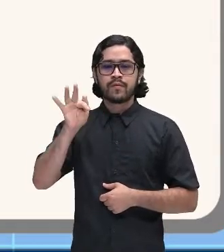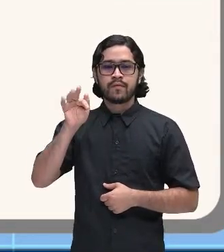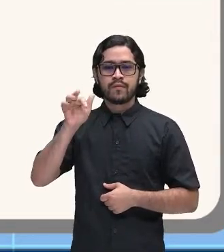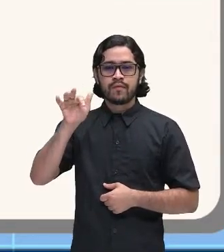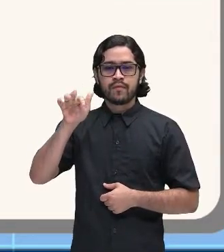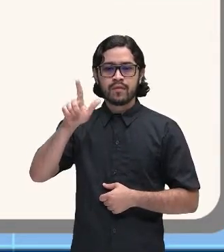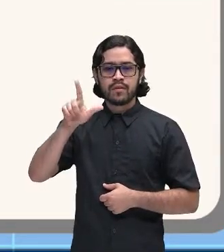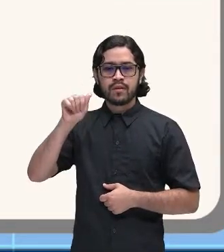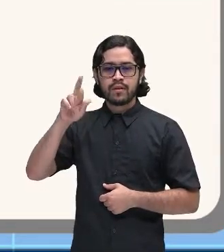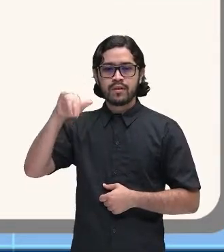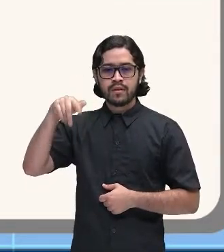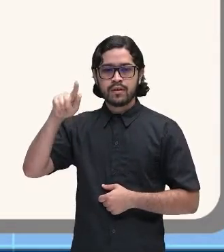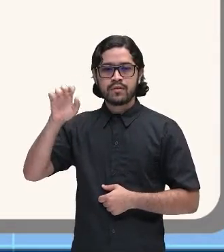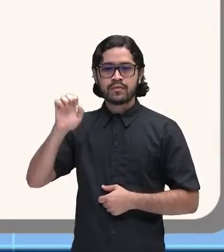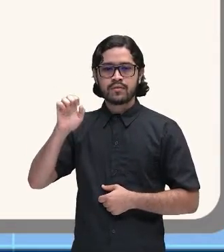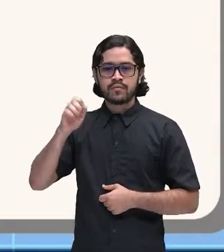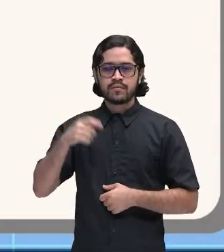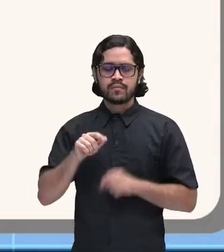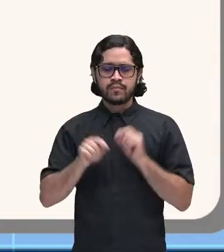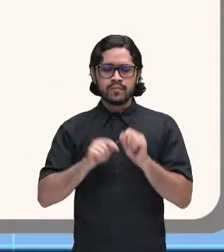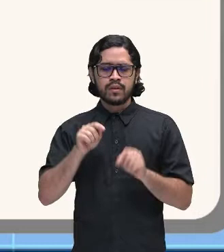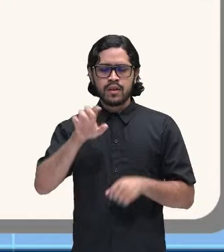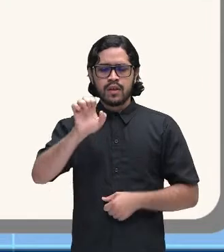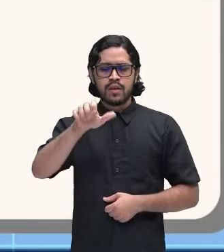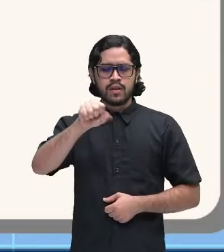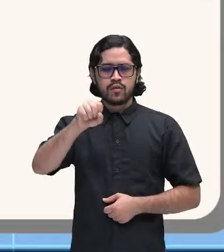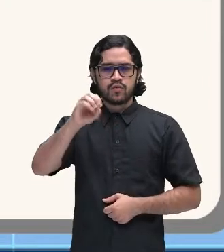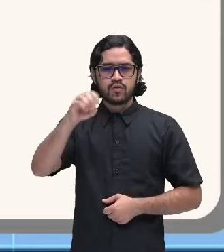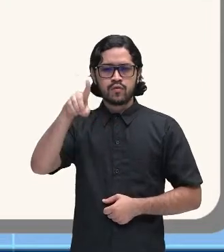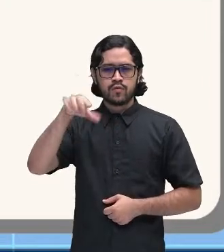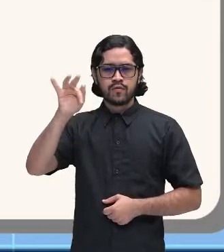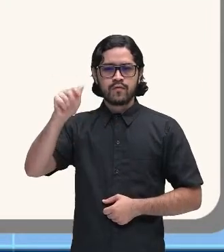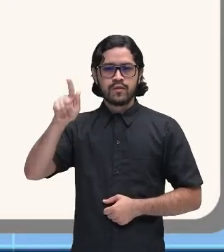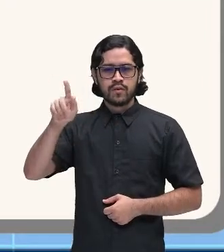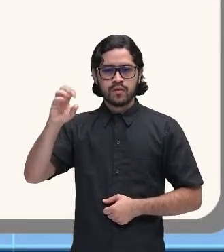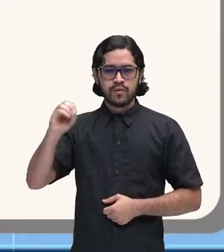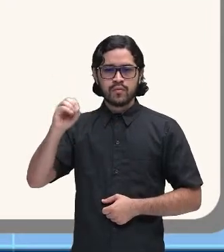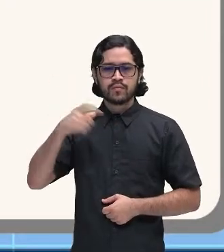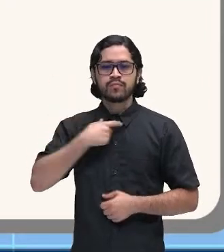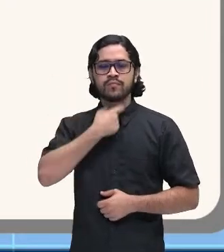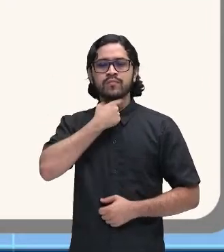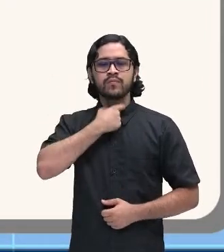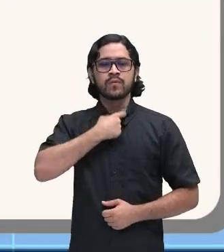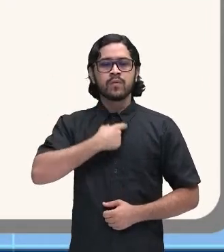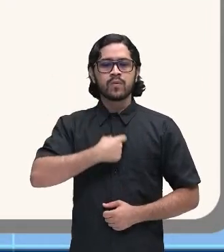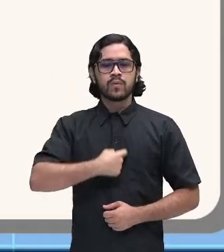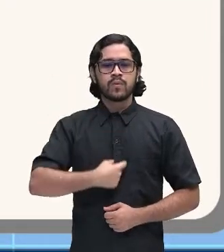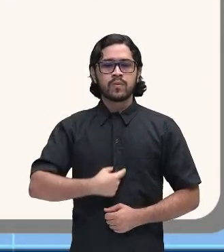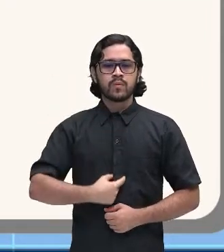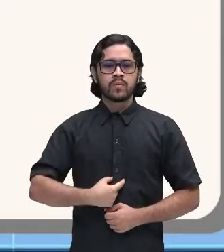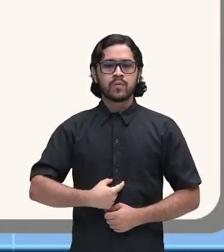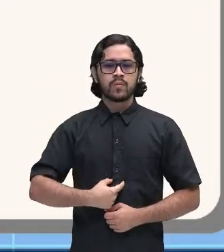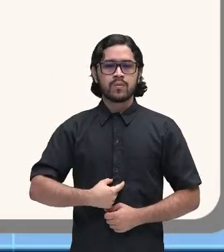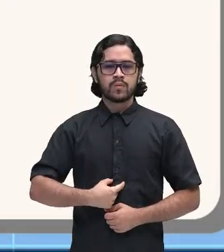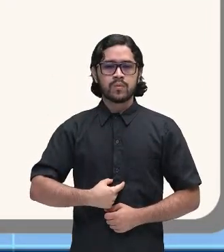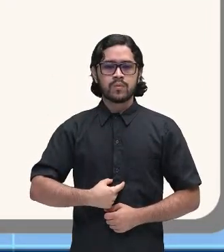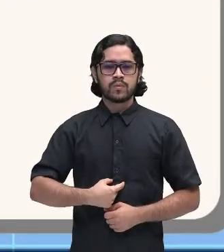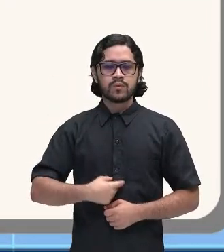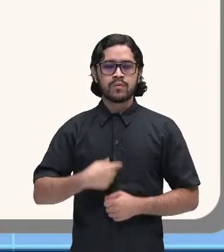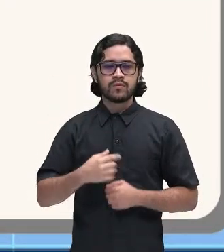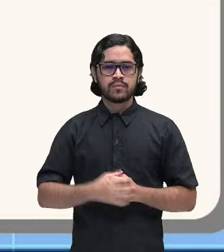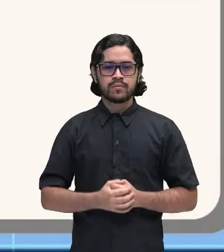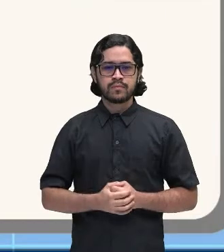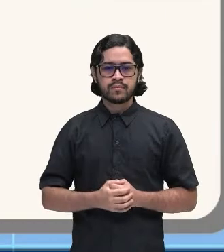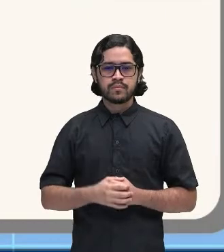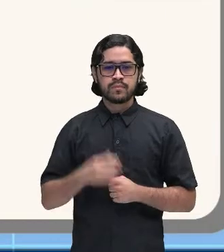esôfago, eu tenho sistema digestório. Se vai para a laringe, posteriormente para a traqueia, é o sistema